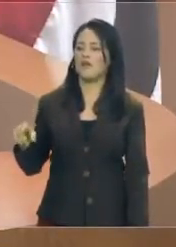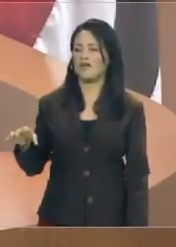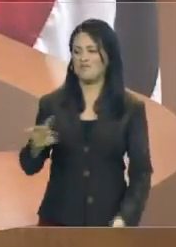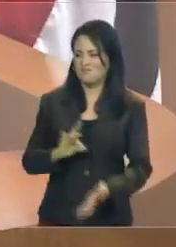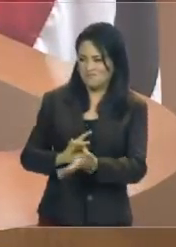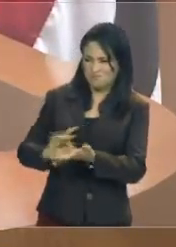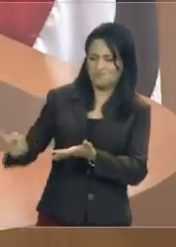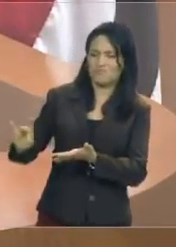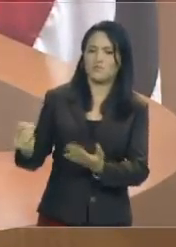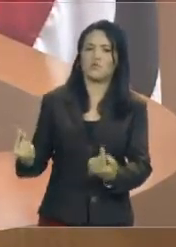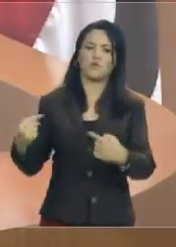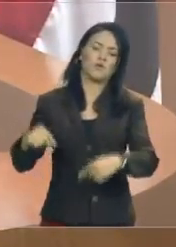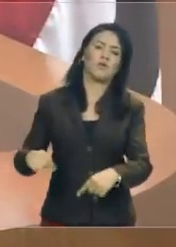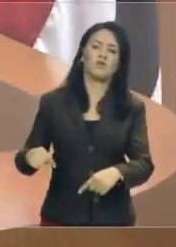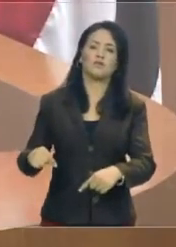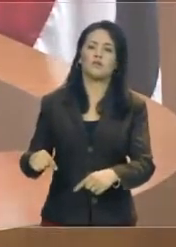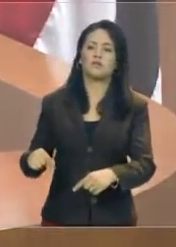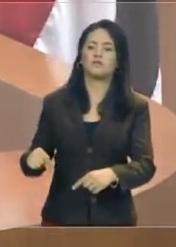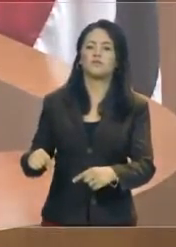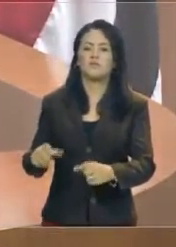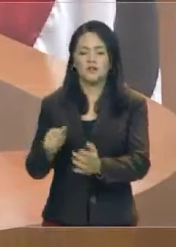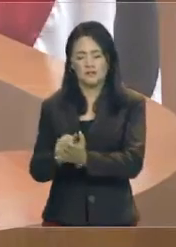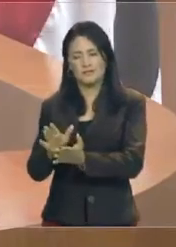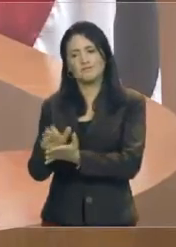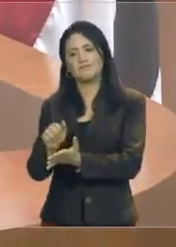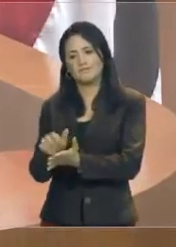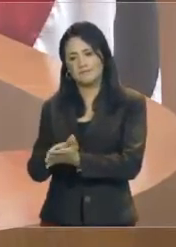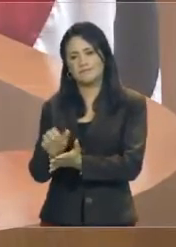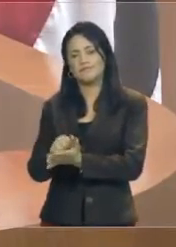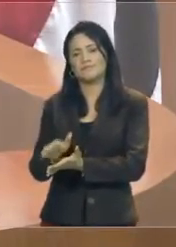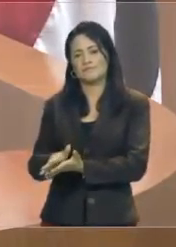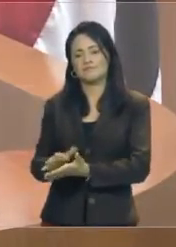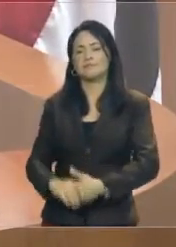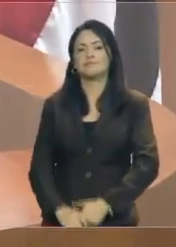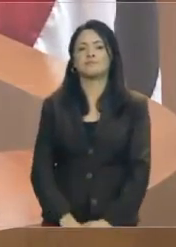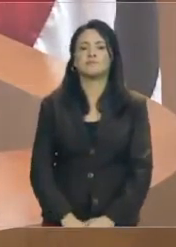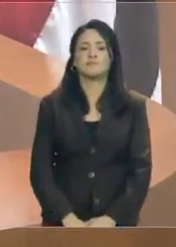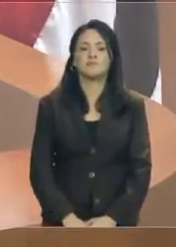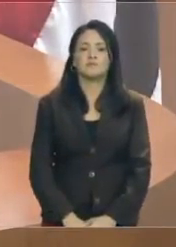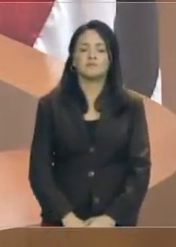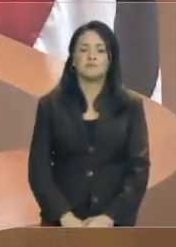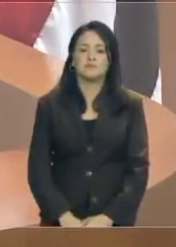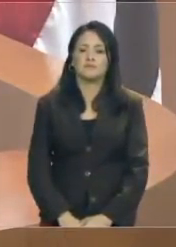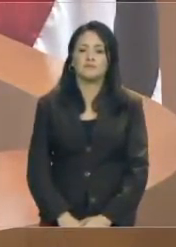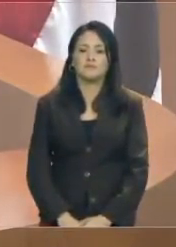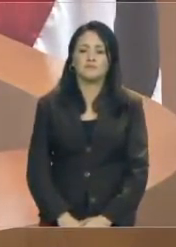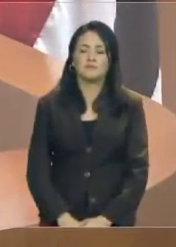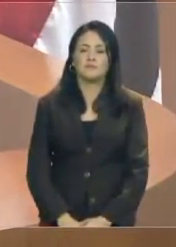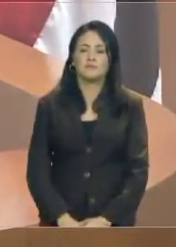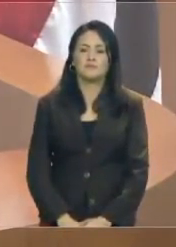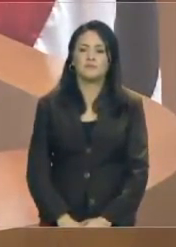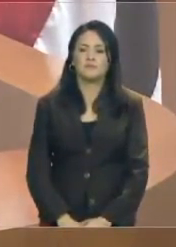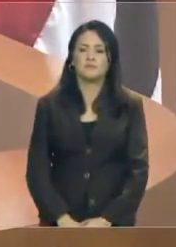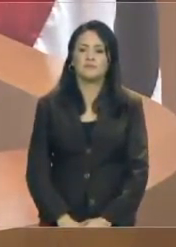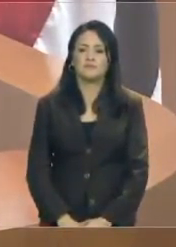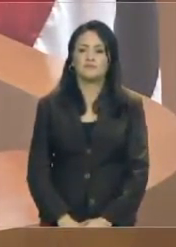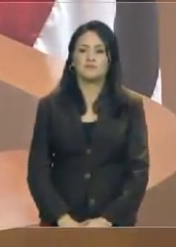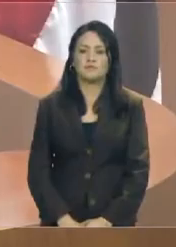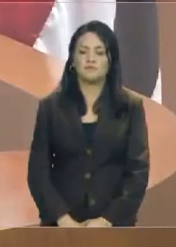e os inimigos a serem destruídos. Participou e liderou um grande complô na Câmara dos Deputados